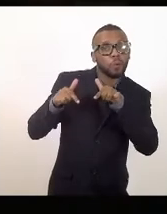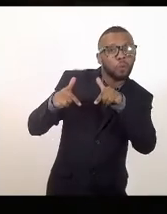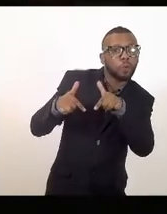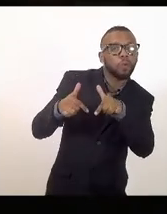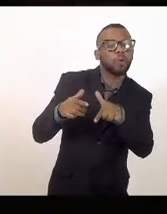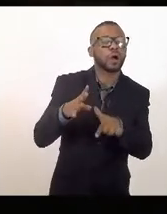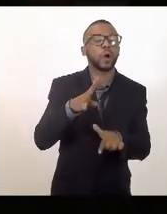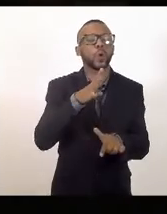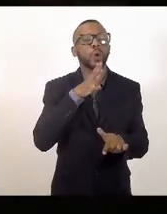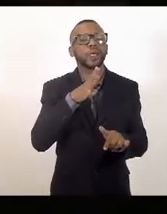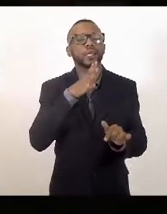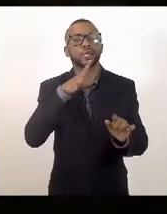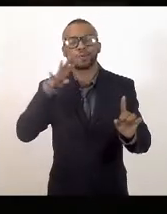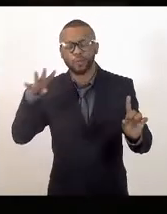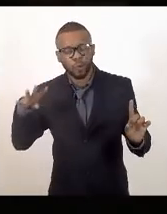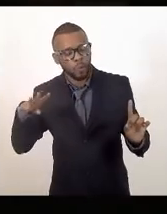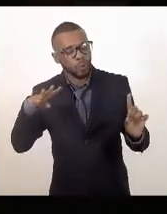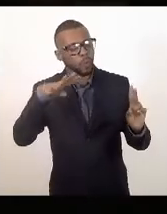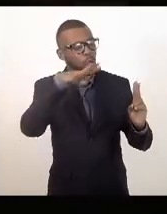conhecido